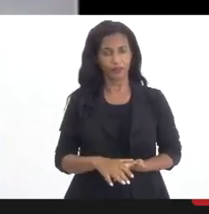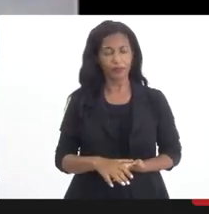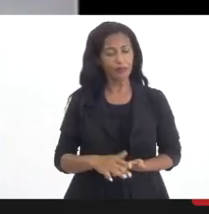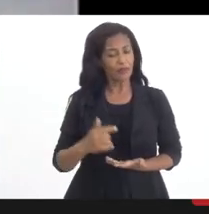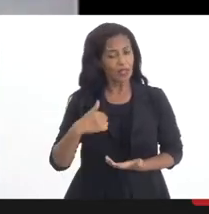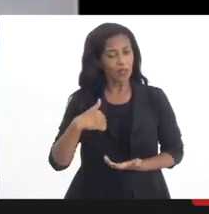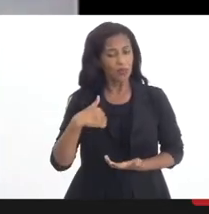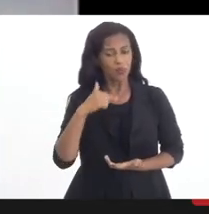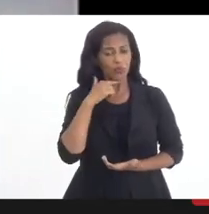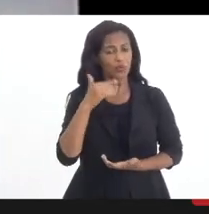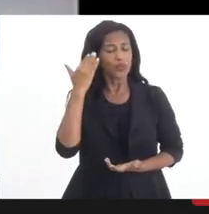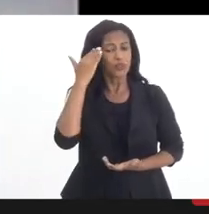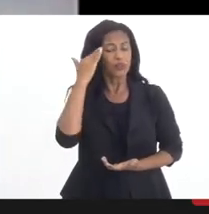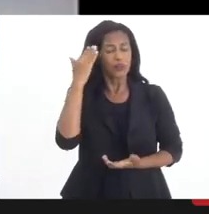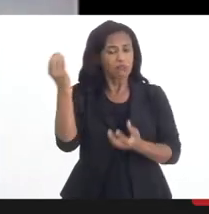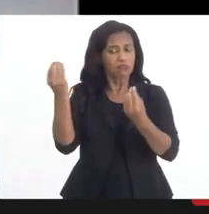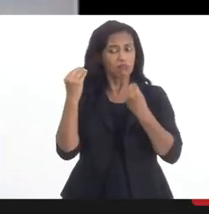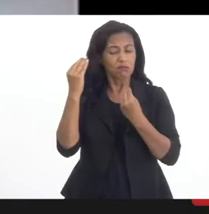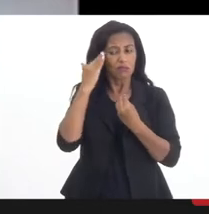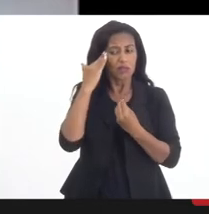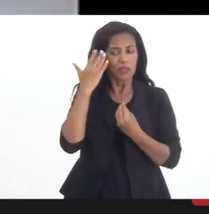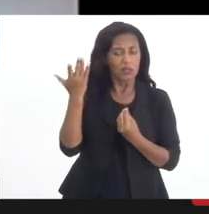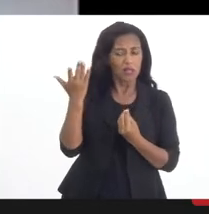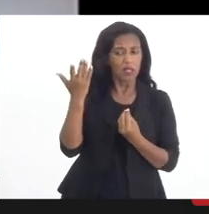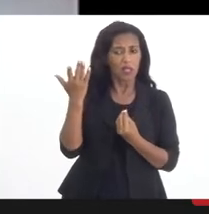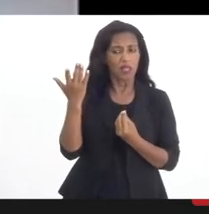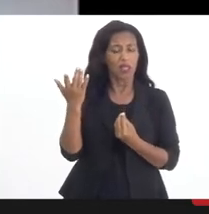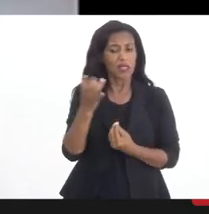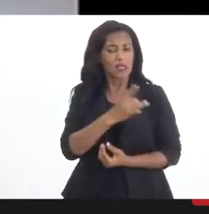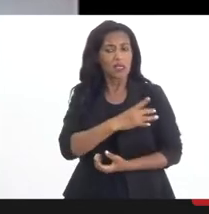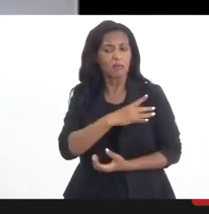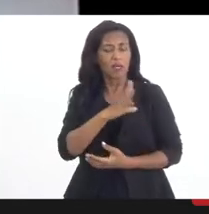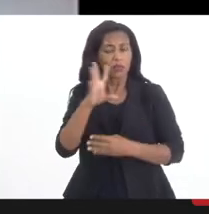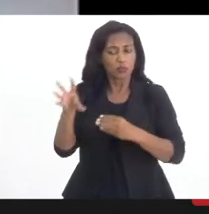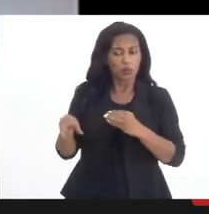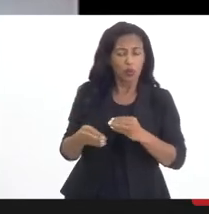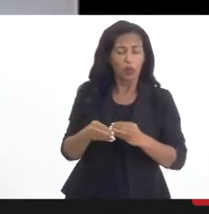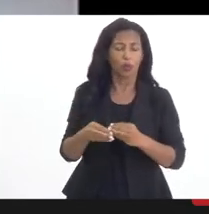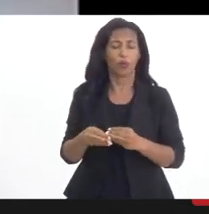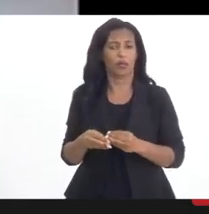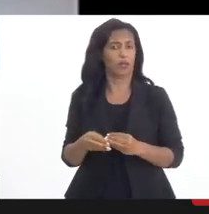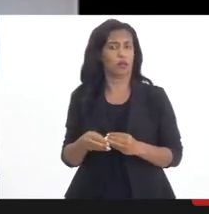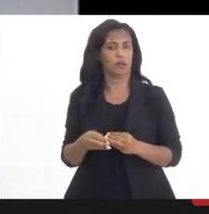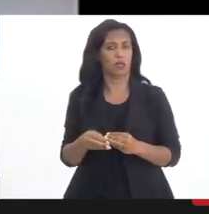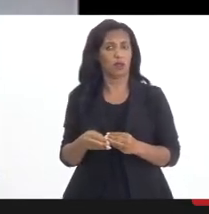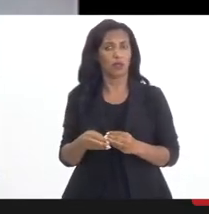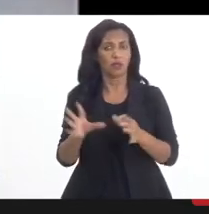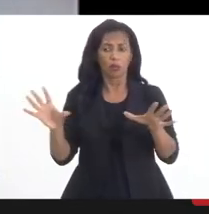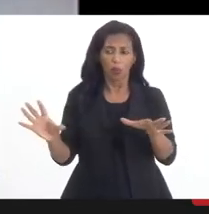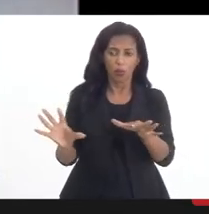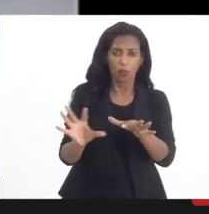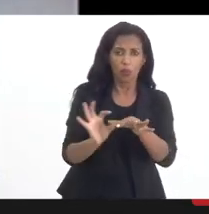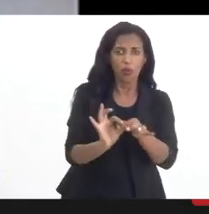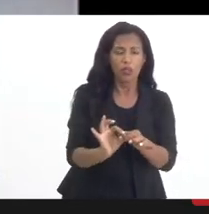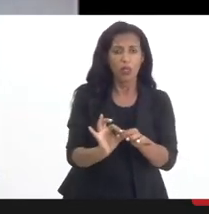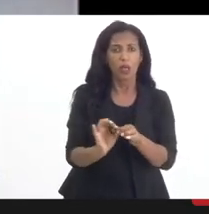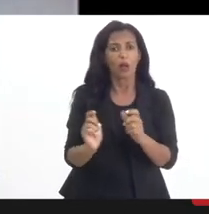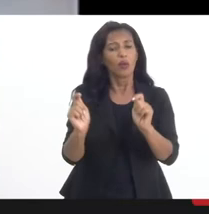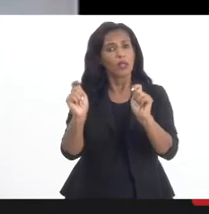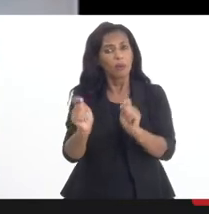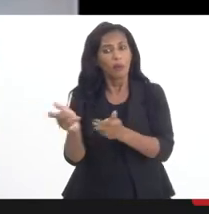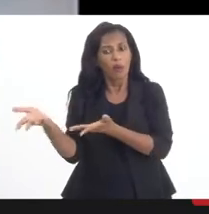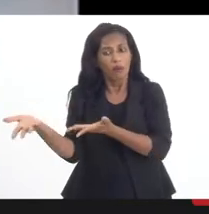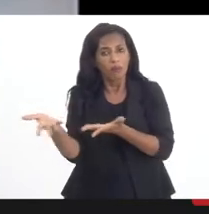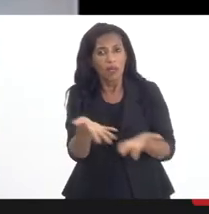entender, de verdade, eu não consigo entender esse receio de uma incorporação, né, de uma união que possa